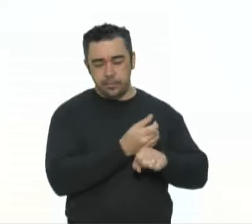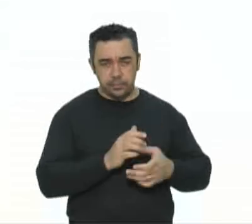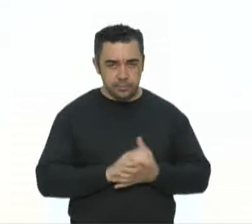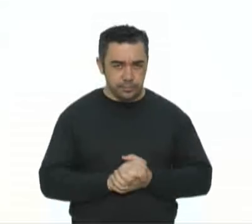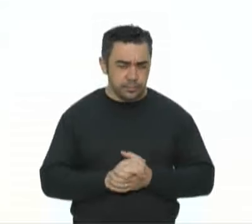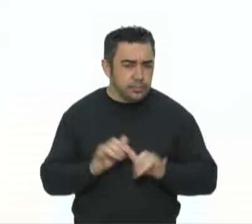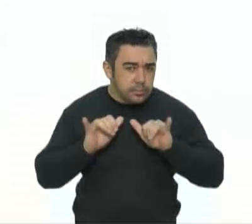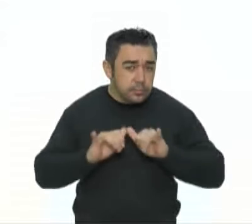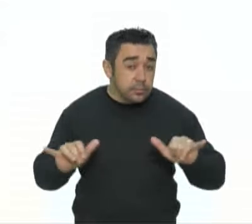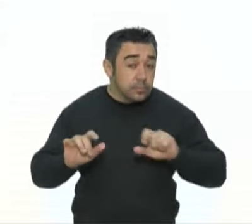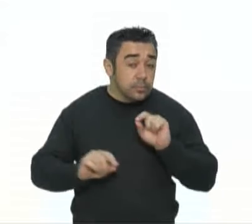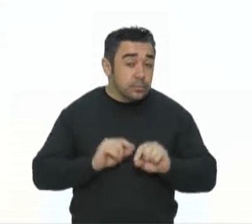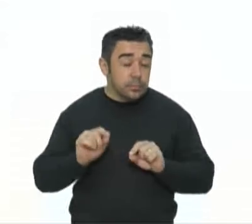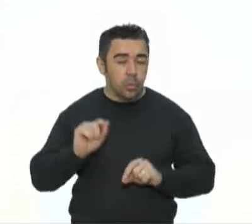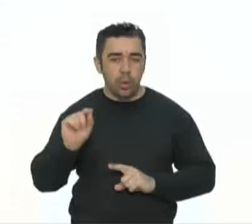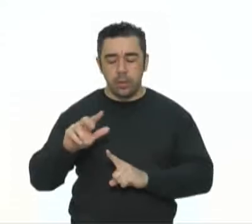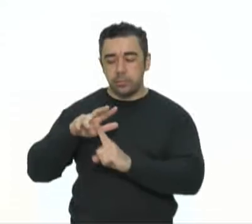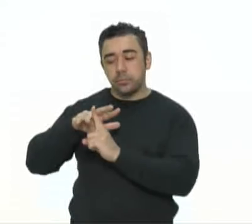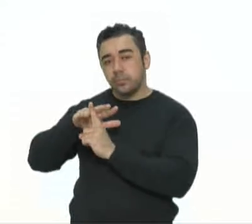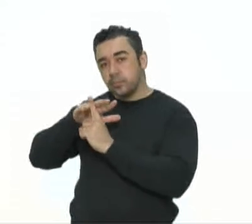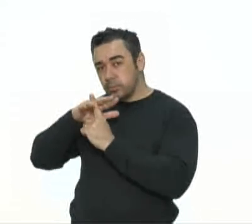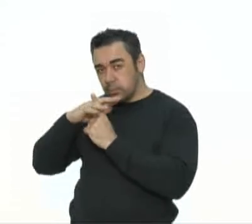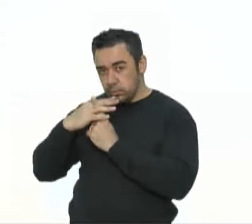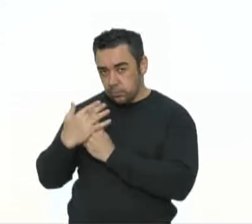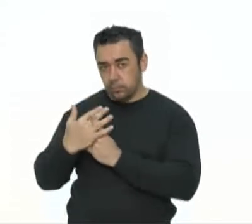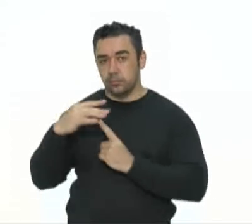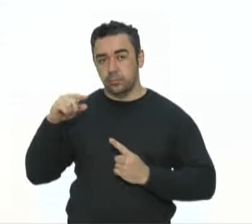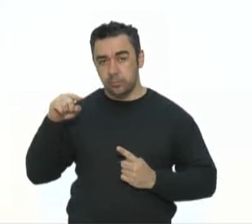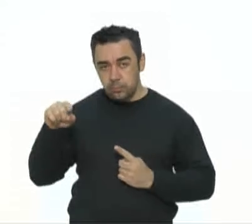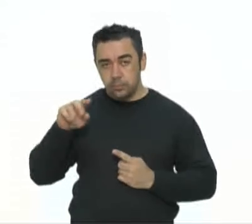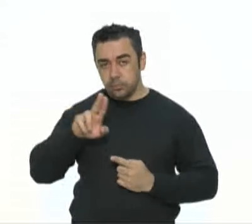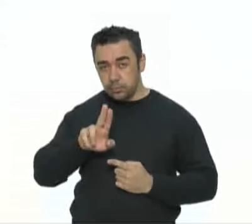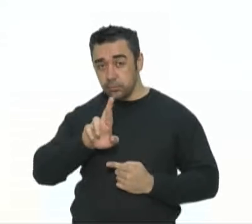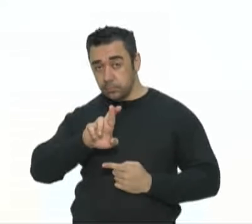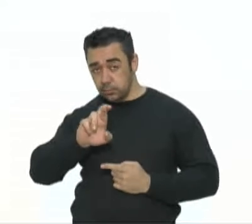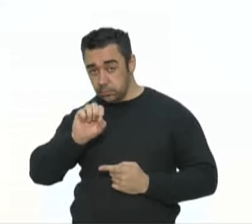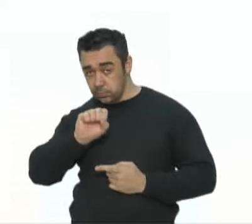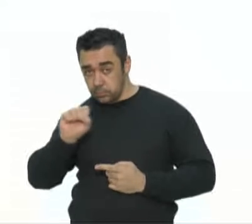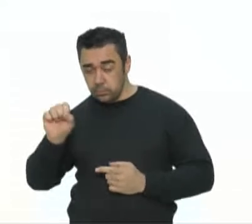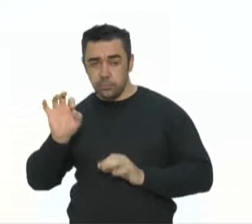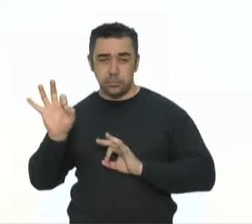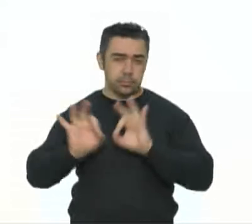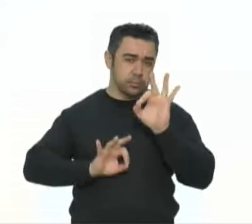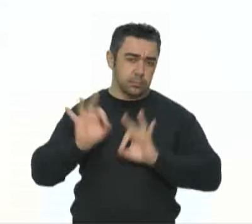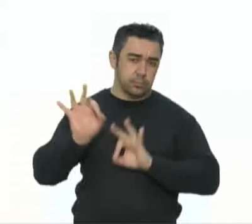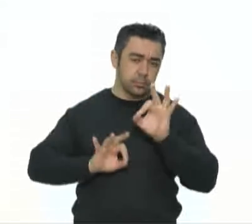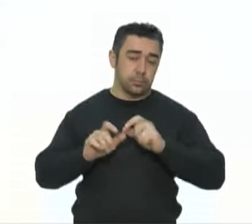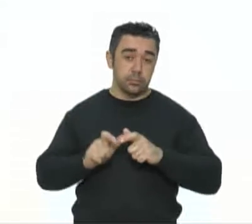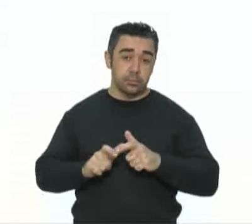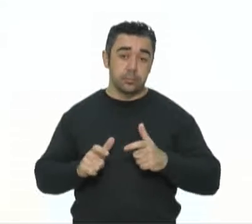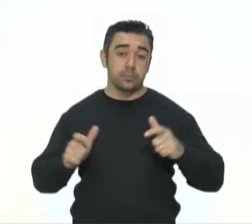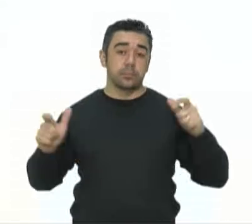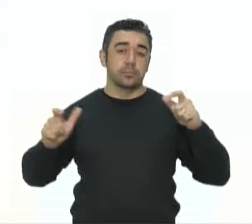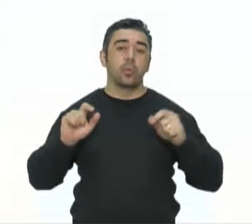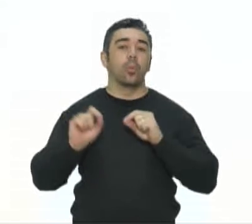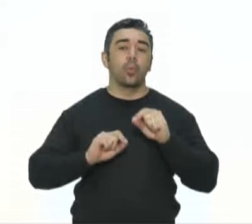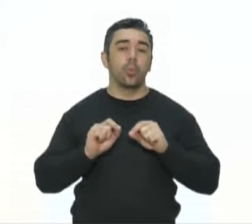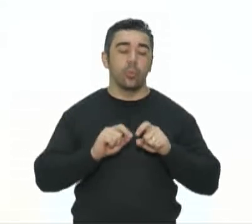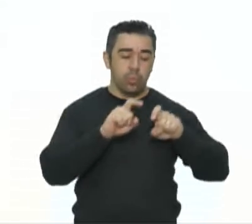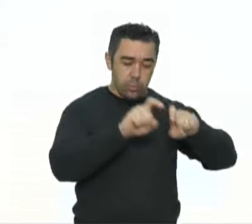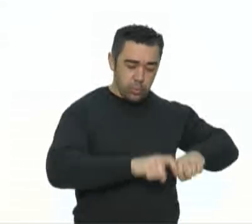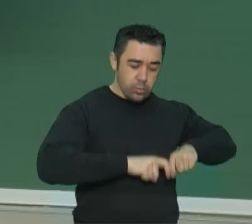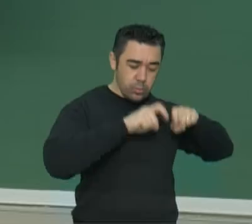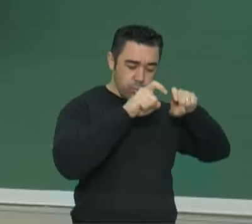é a mensagem? Que o socialismo da União Soviética estaria planejando o aumento das colheitas.